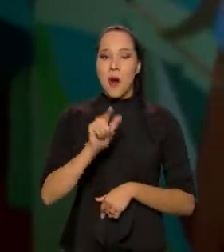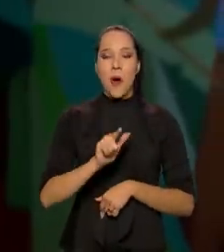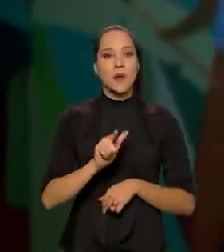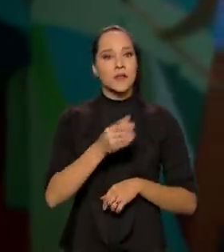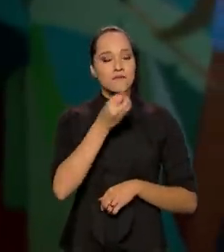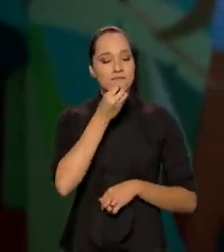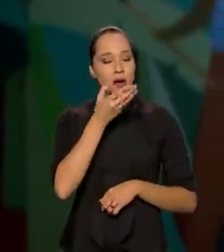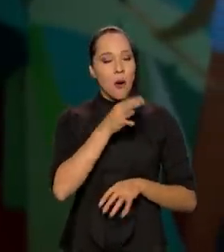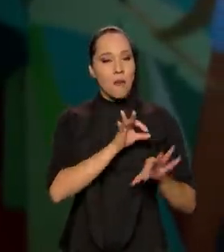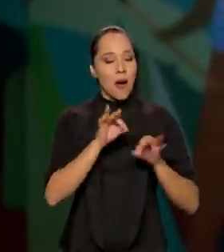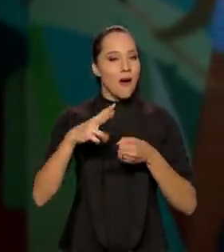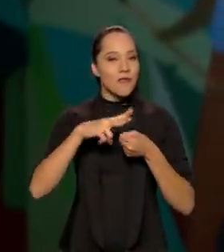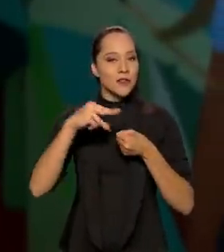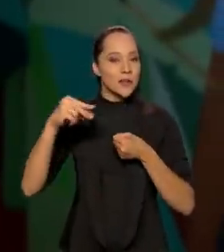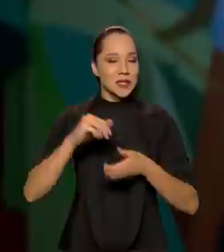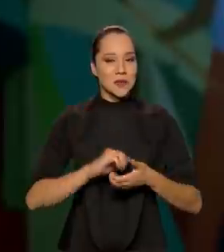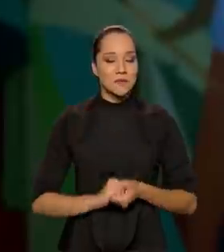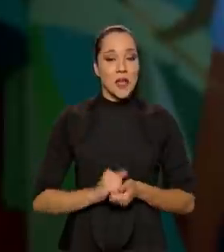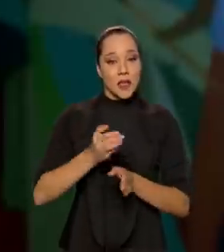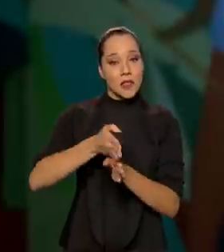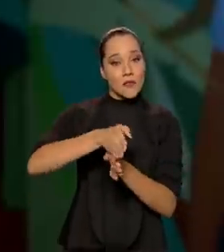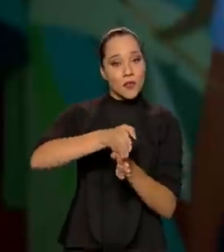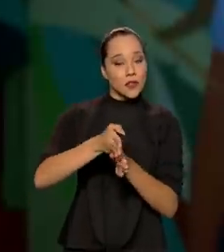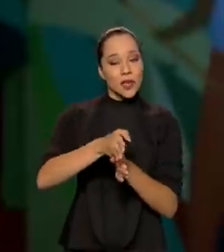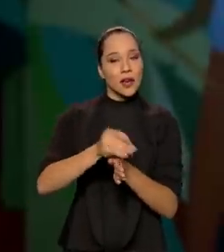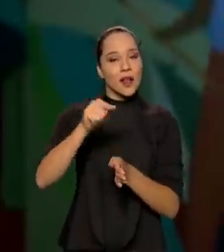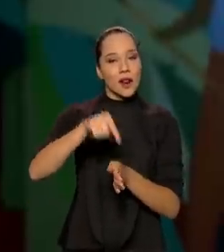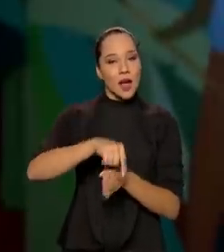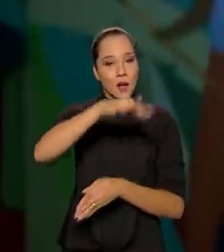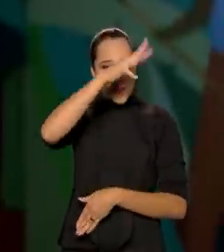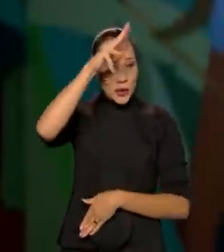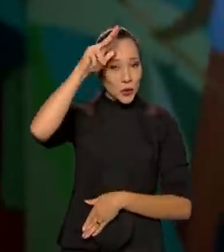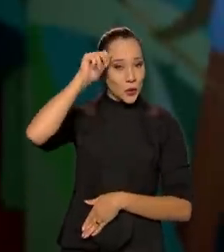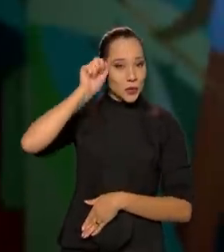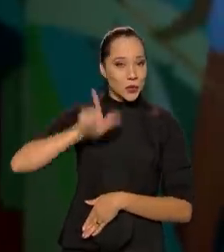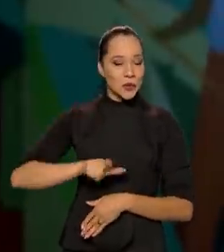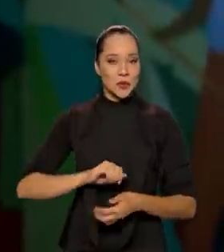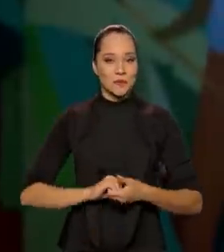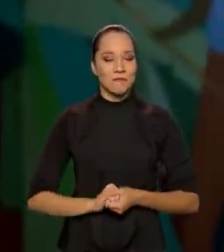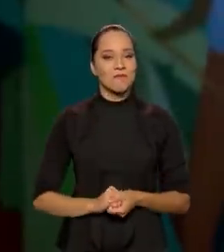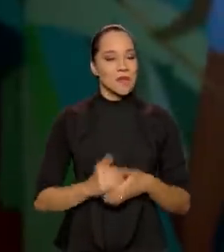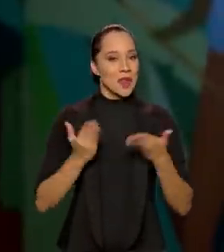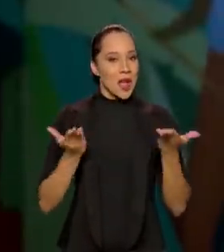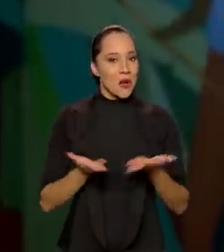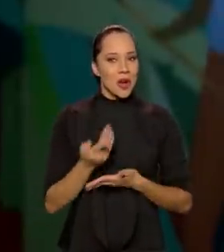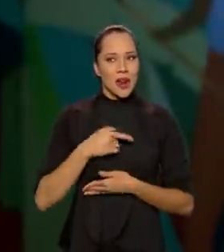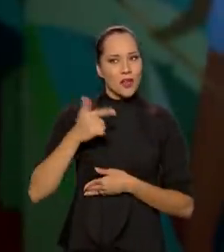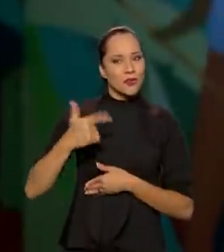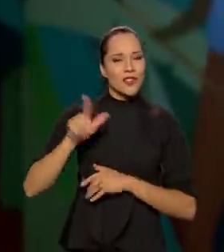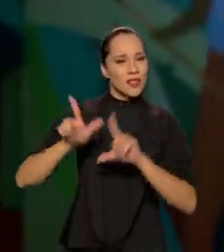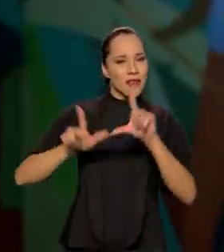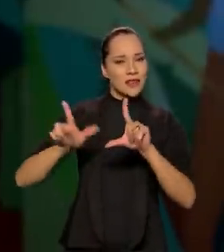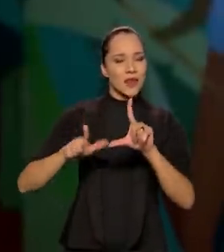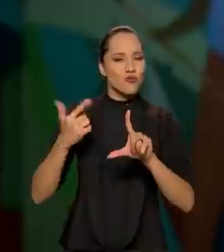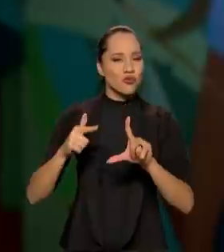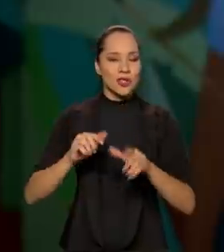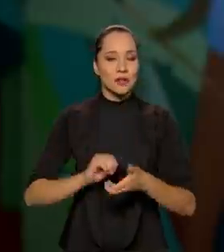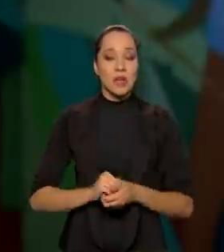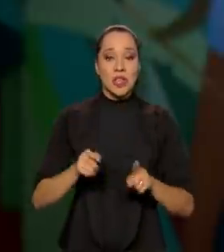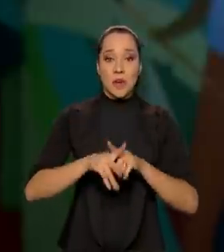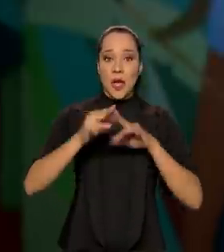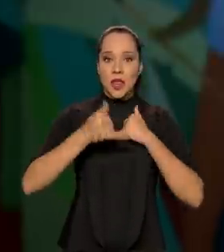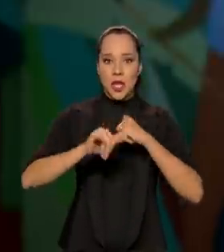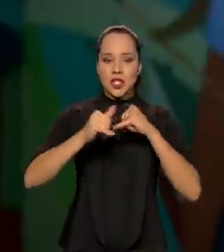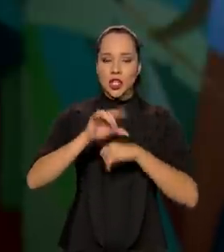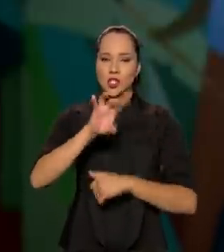passagem com a Voz do Brasil, na fronteira, lá em Niuaque, Mato Grosso do Sul. Lá não pegava televisão. Também energia elétrica,